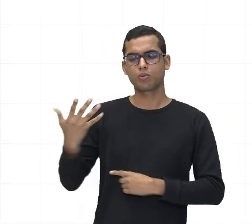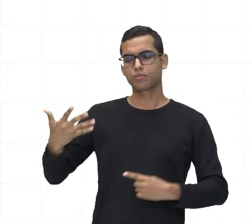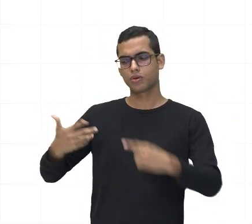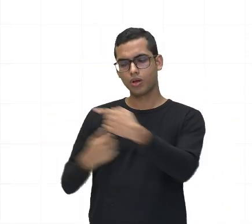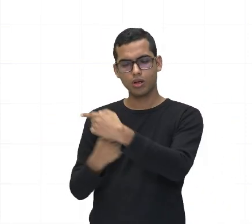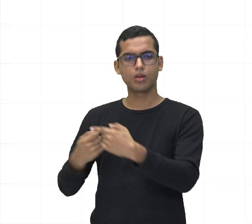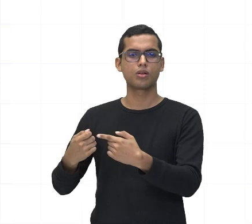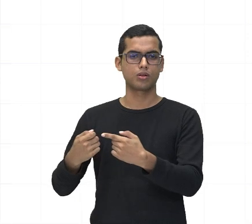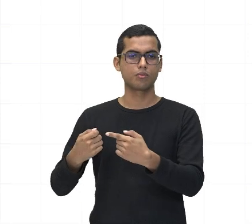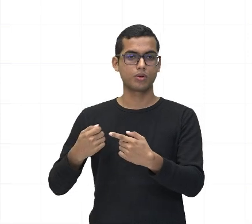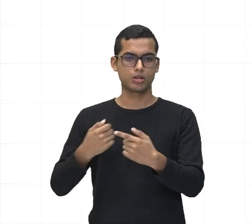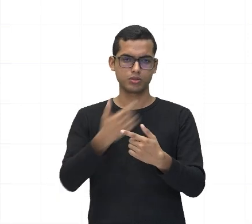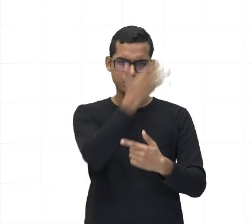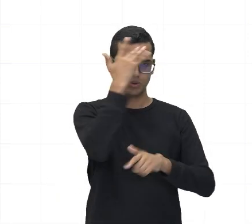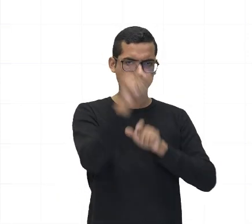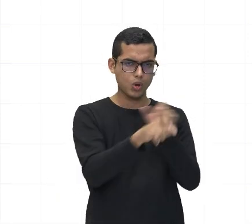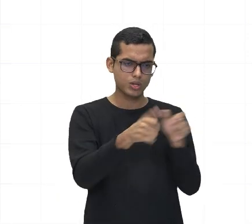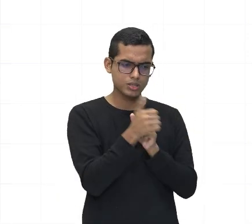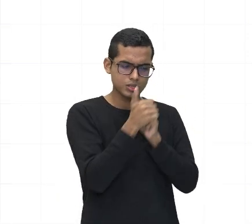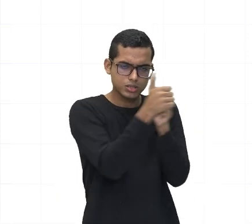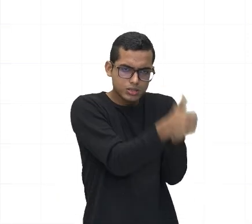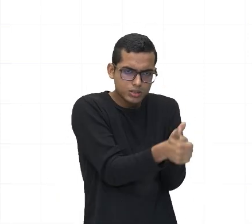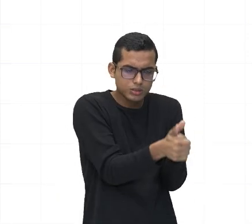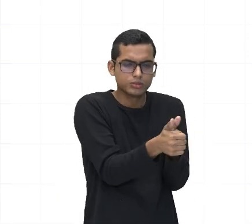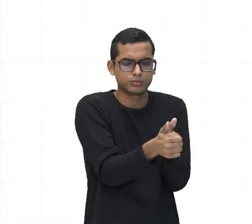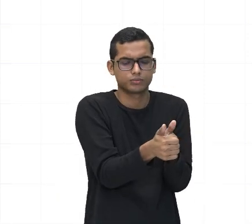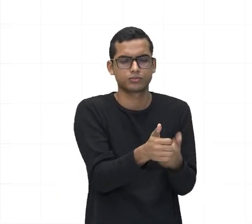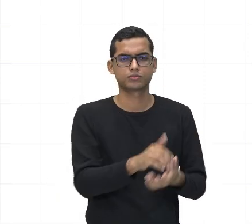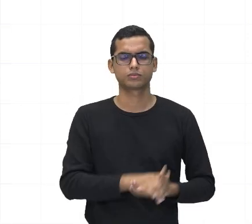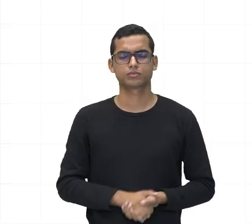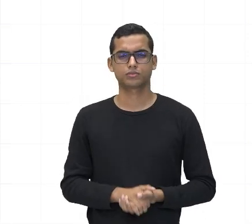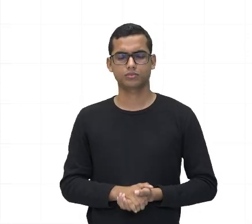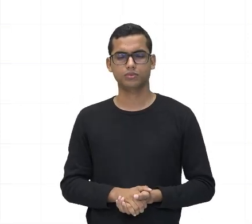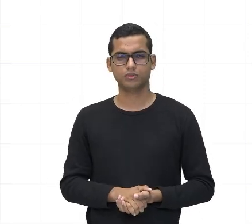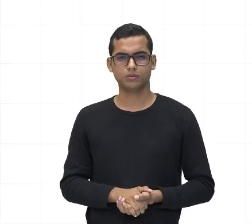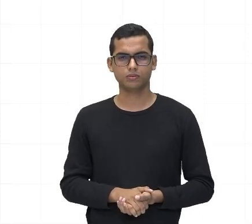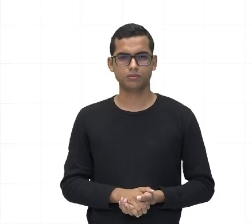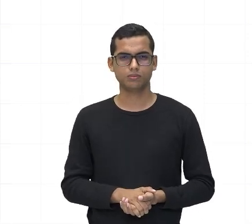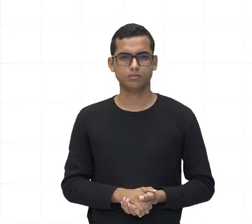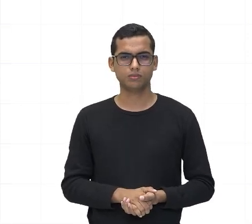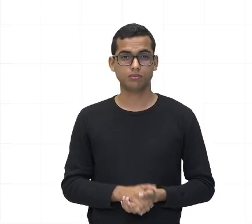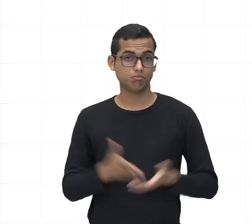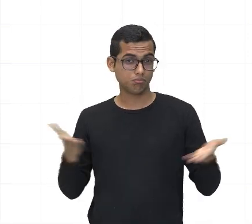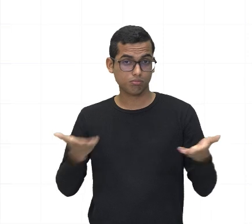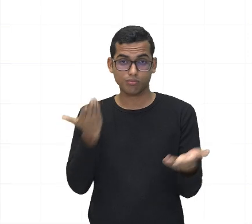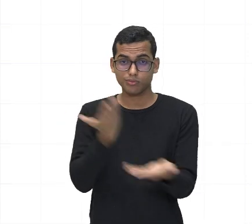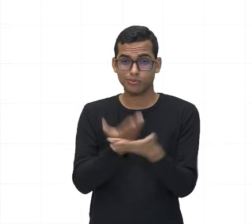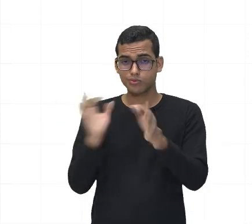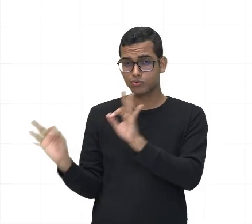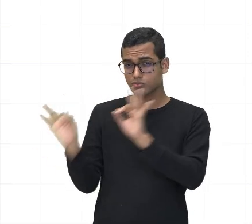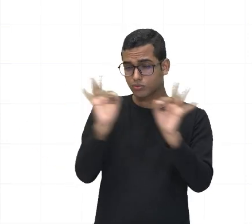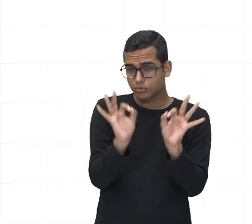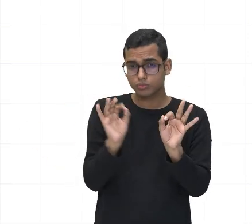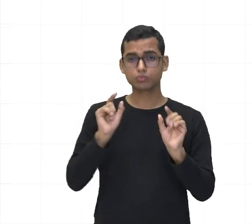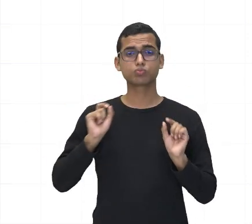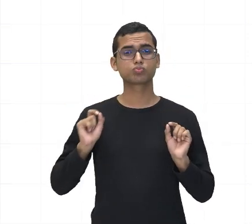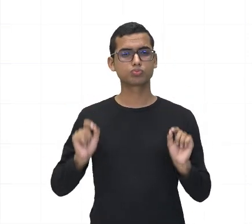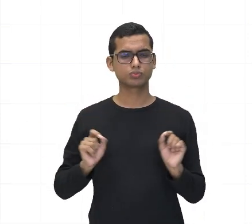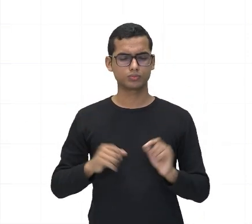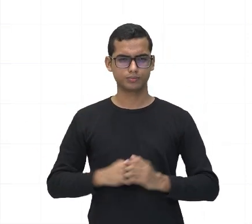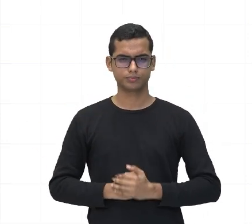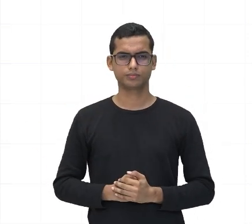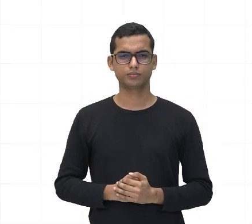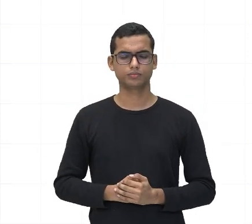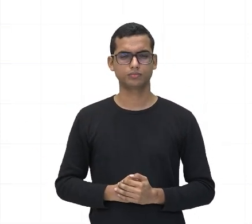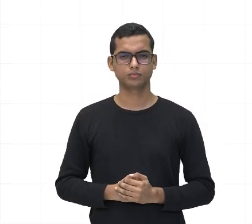seus adeptos, ou seja, para os seus seguidores. Vejamos agora como se dá e